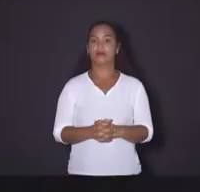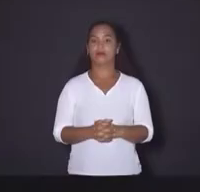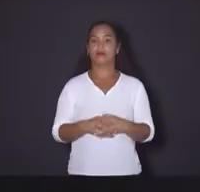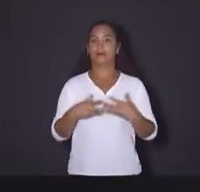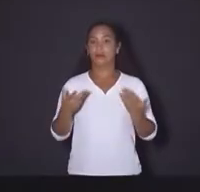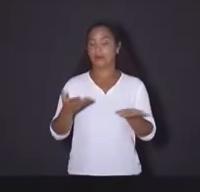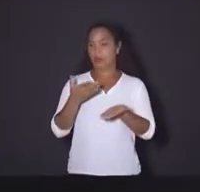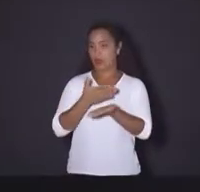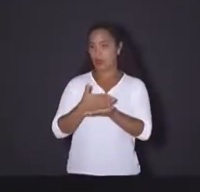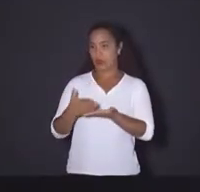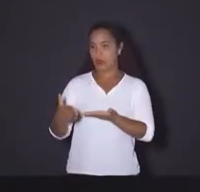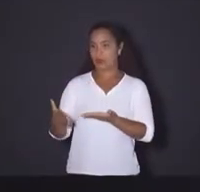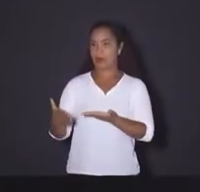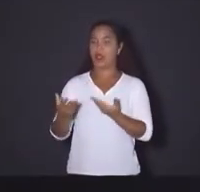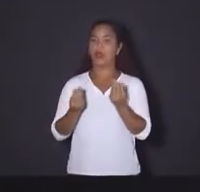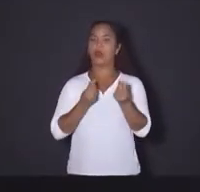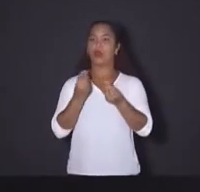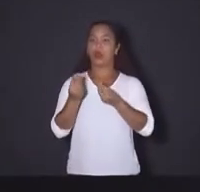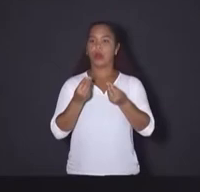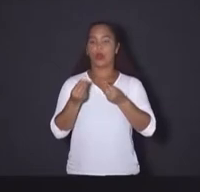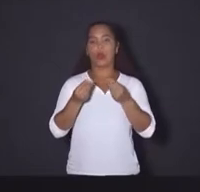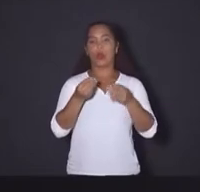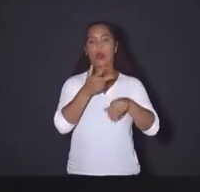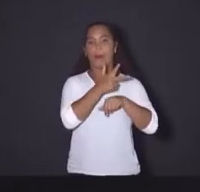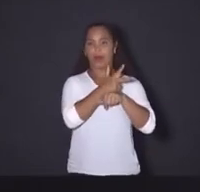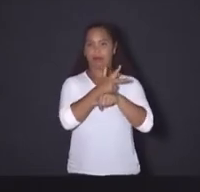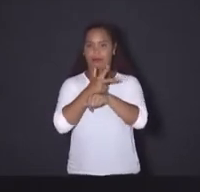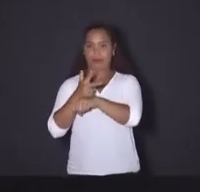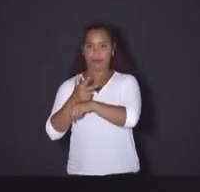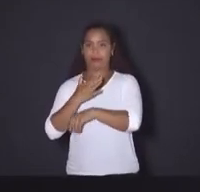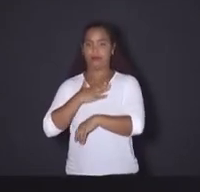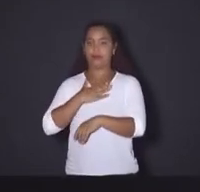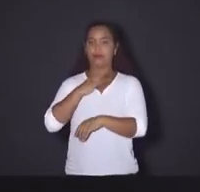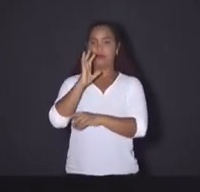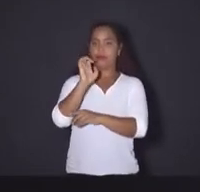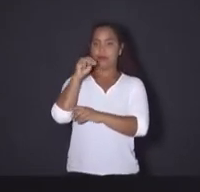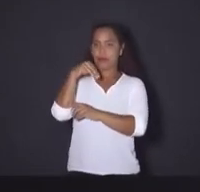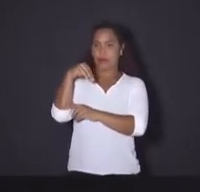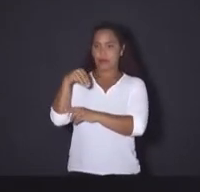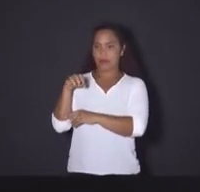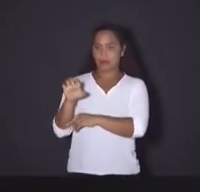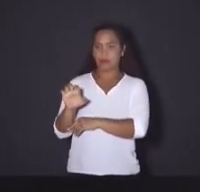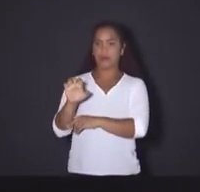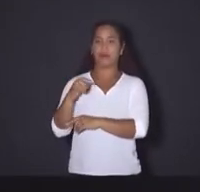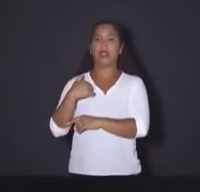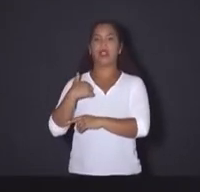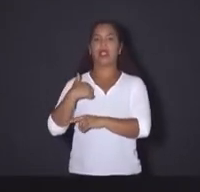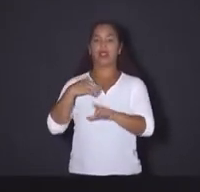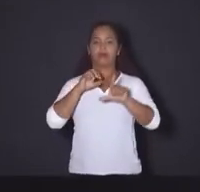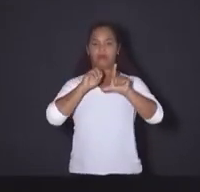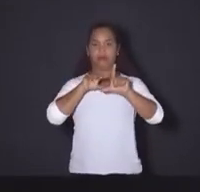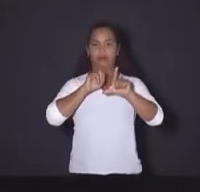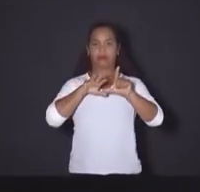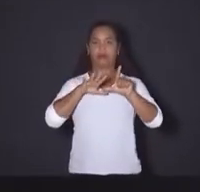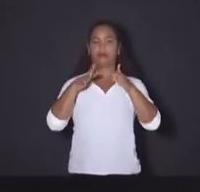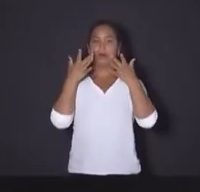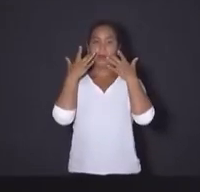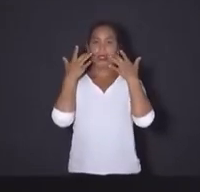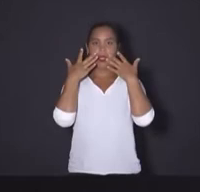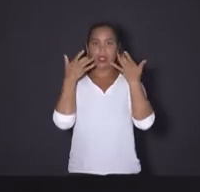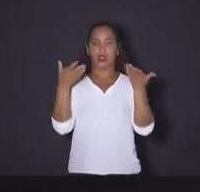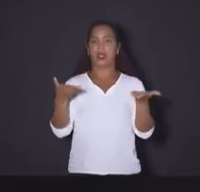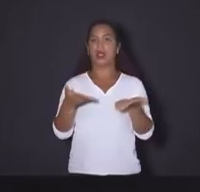Começar falando um pouquinho como foi o processo, tá? Meu nome é Amy Costa, eu sou licenciada em teatro pela UFBA e faço